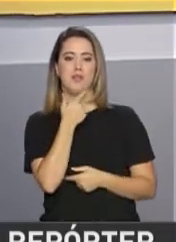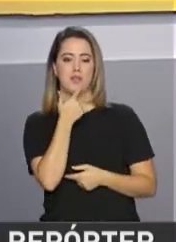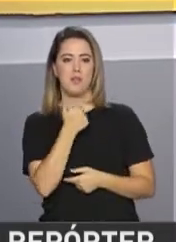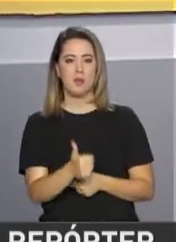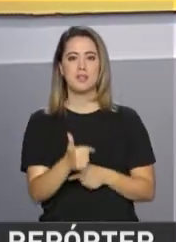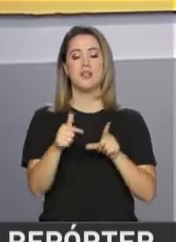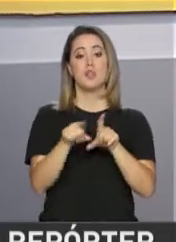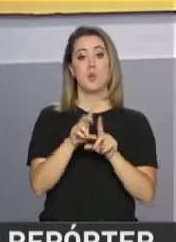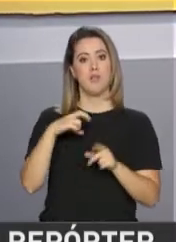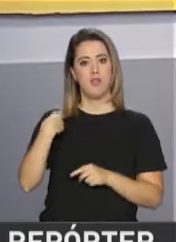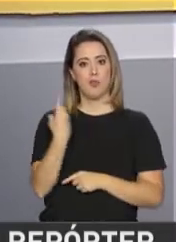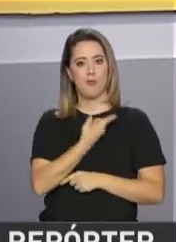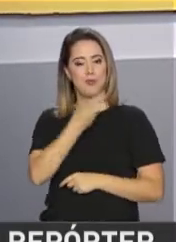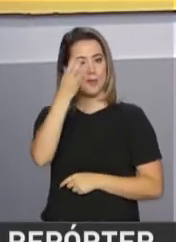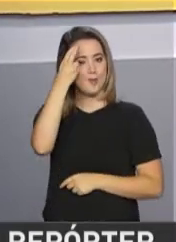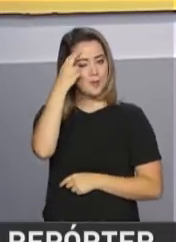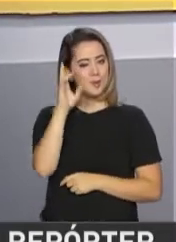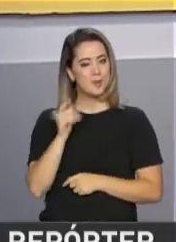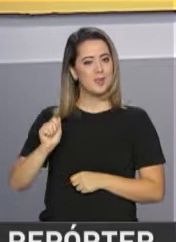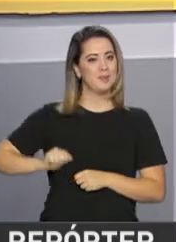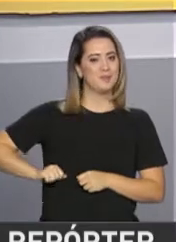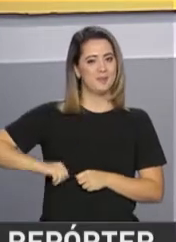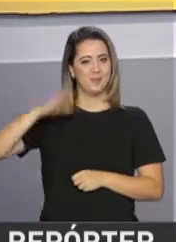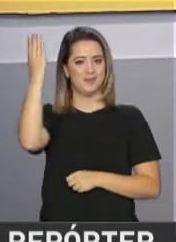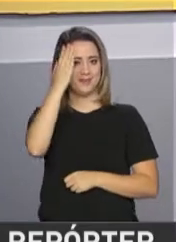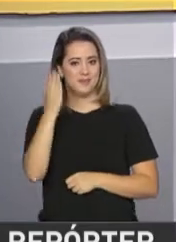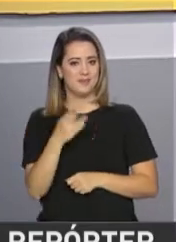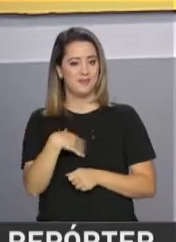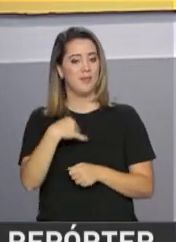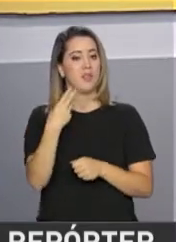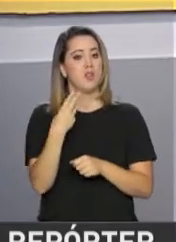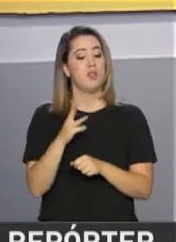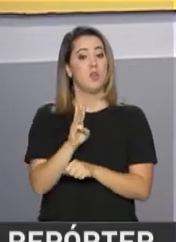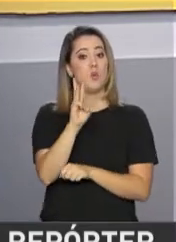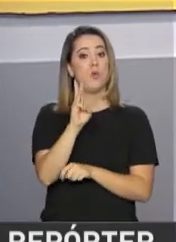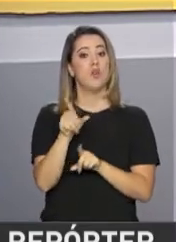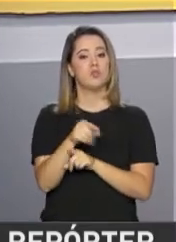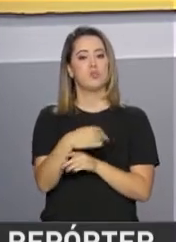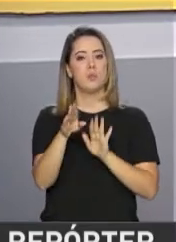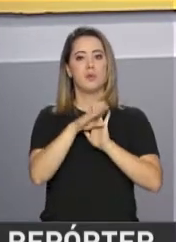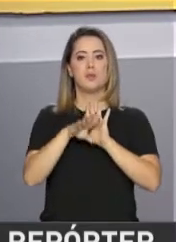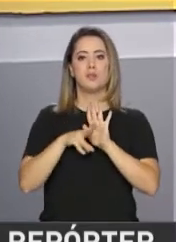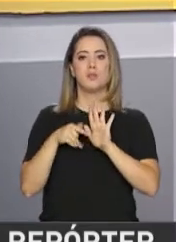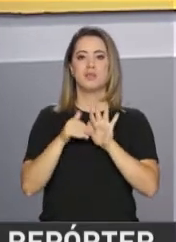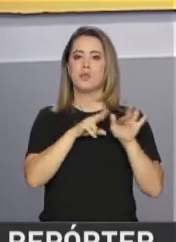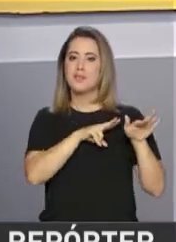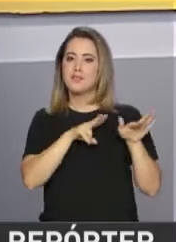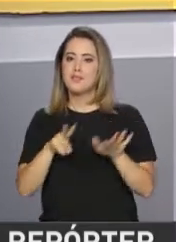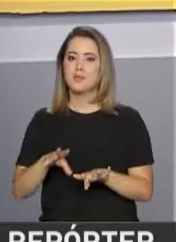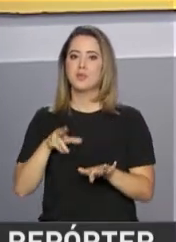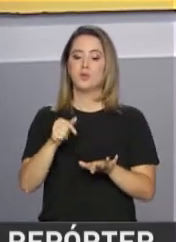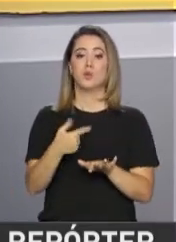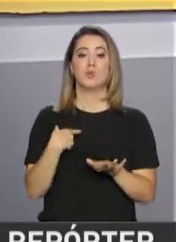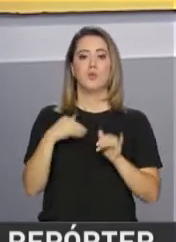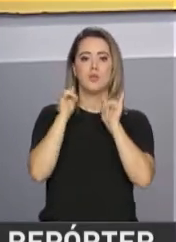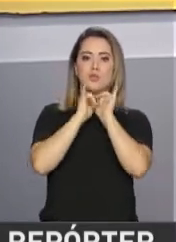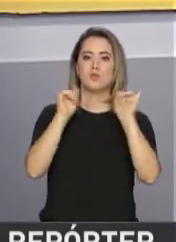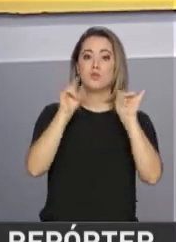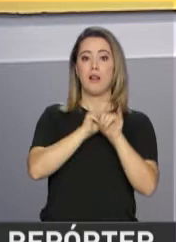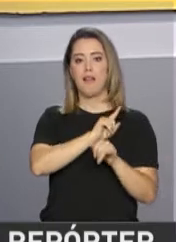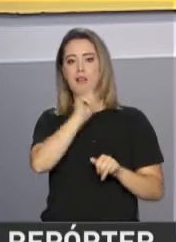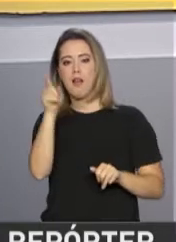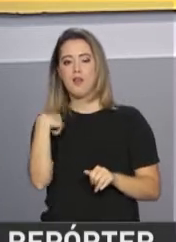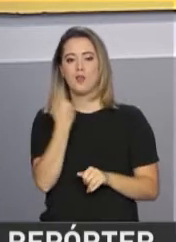nossa cultura ea embaixada do brasil em washington tem programação intensa durante toda a semana tudo para divulgar lá